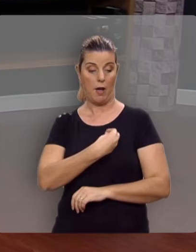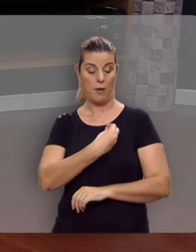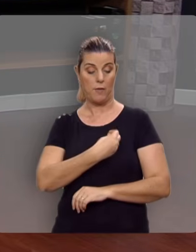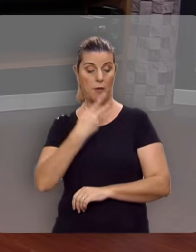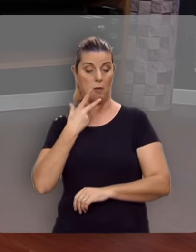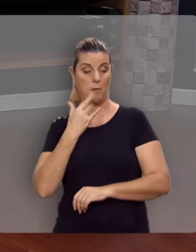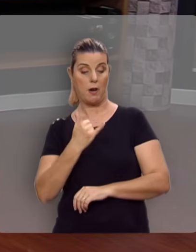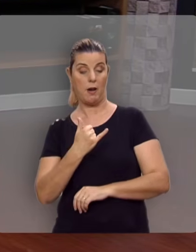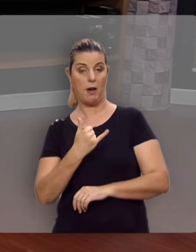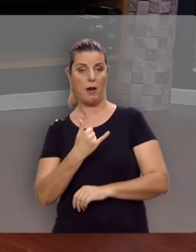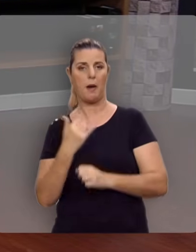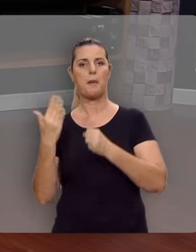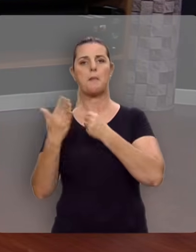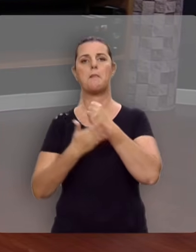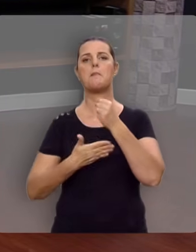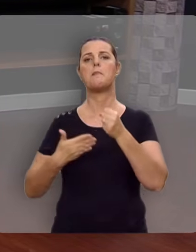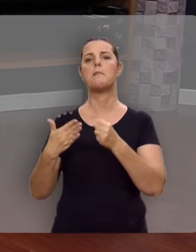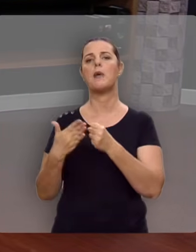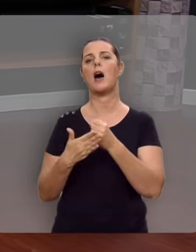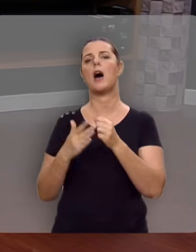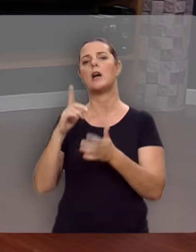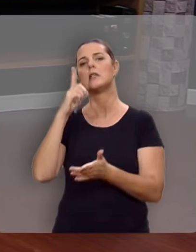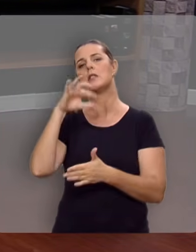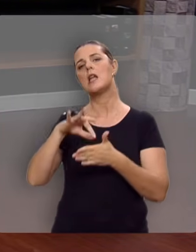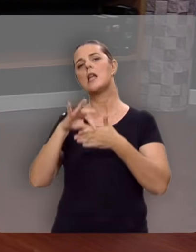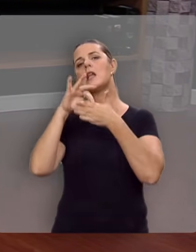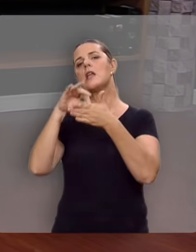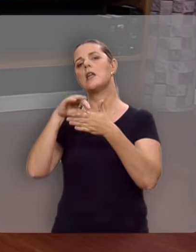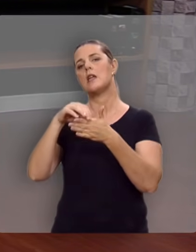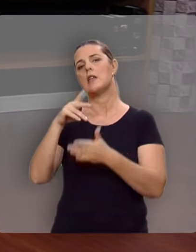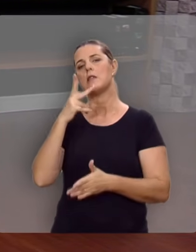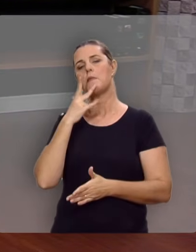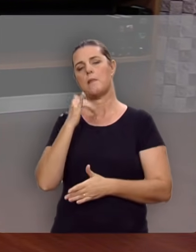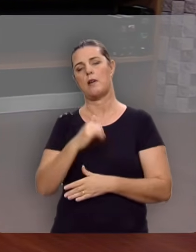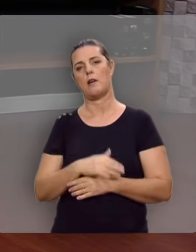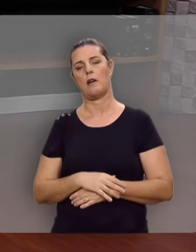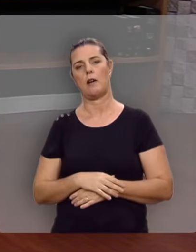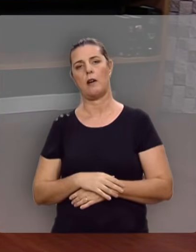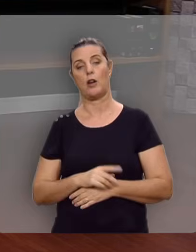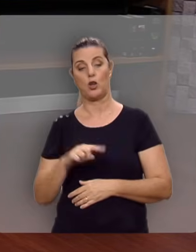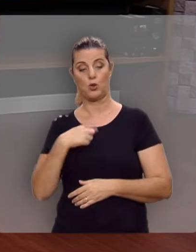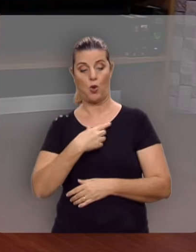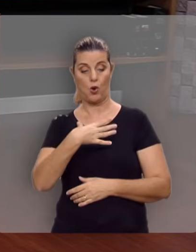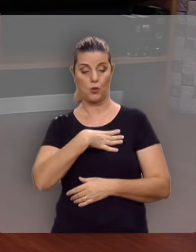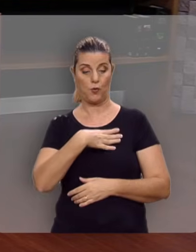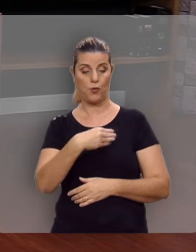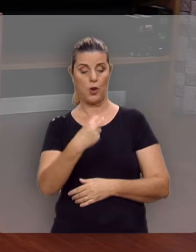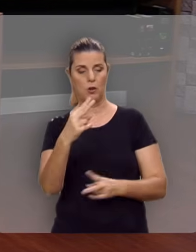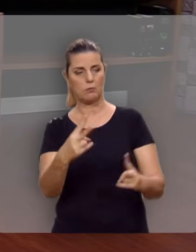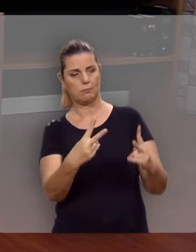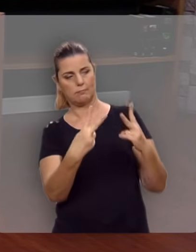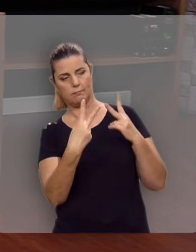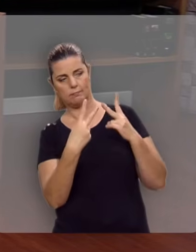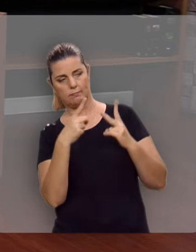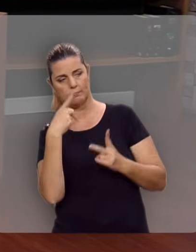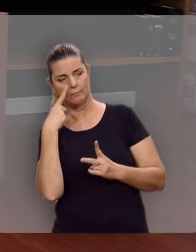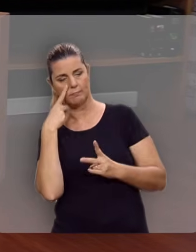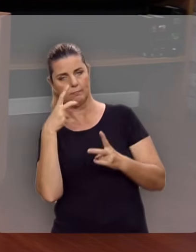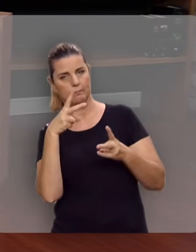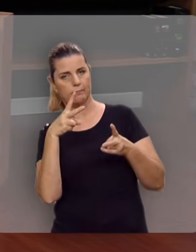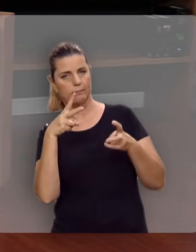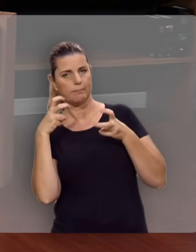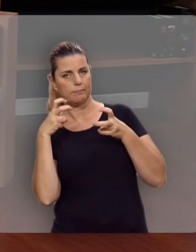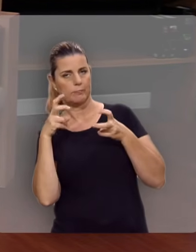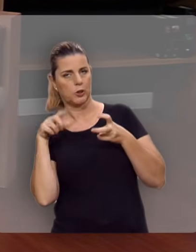A vida do pai é a base da sua liderança paternal. Os nossos filhos nos observam mais do que